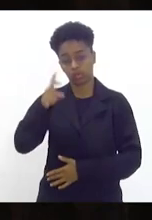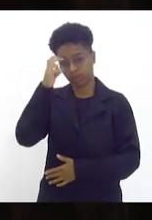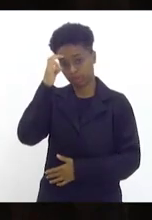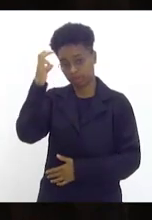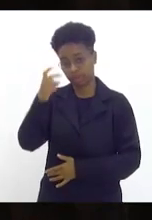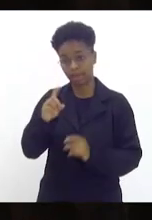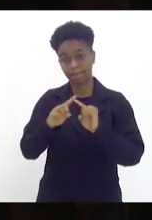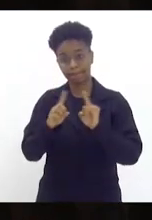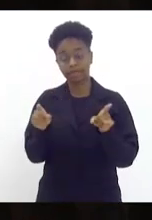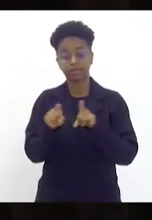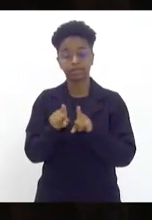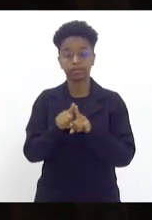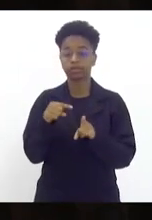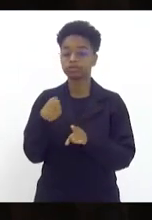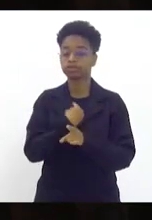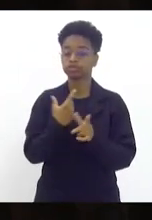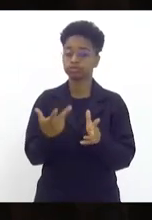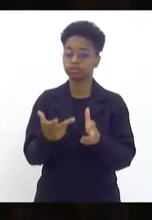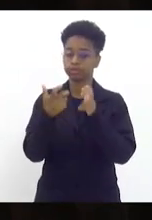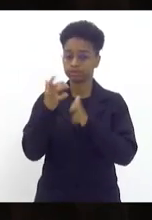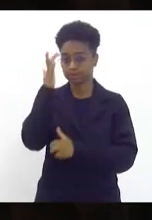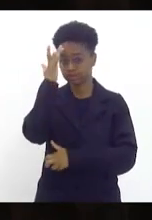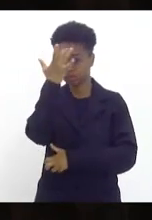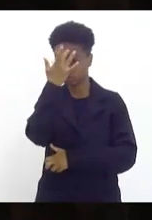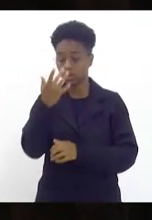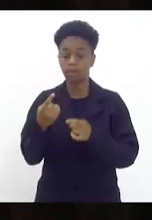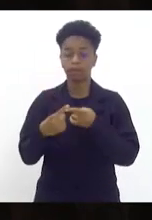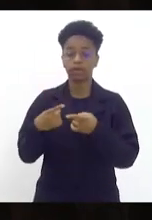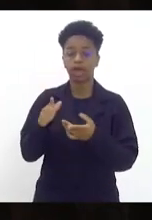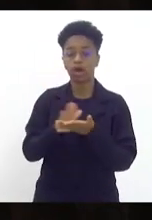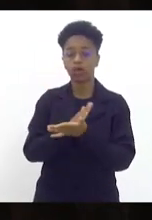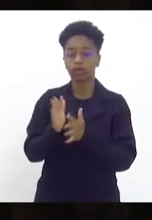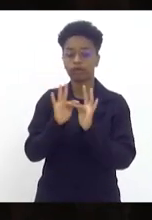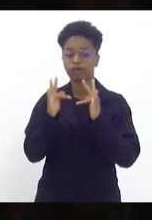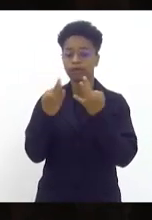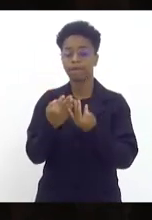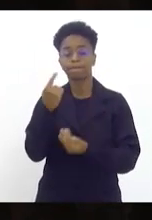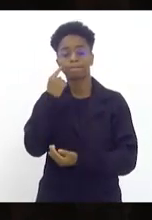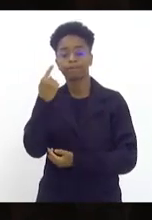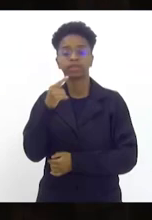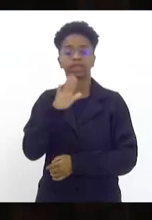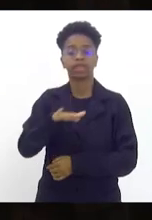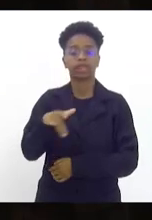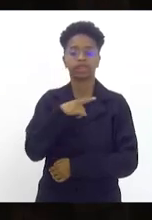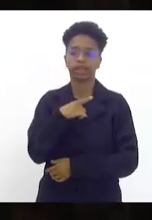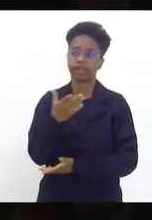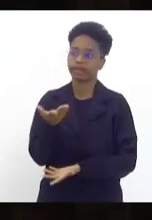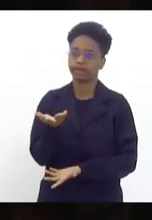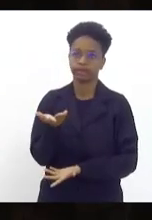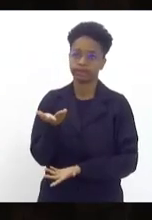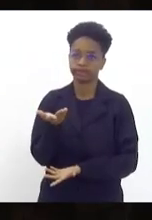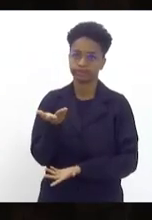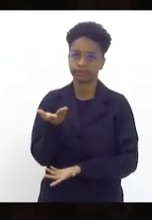nesse sentido, também nós vimos a saúde mental. Muitos pais acham que as crianças têm... elas têm...